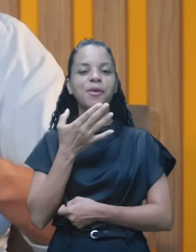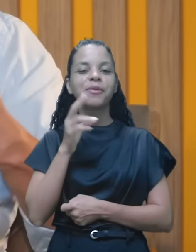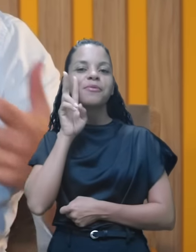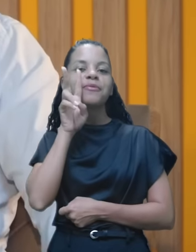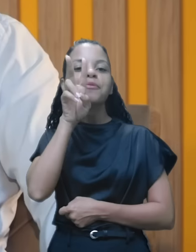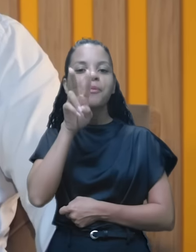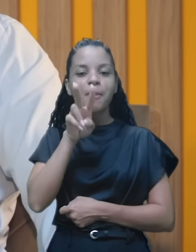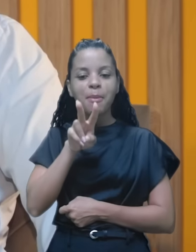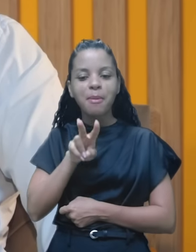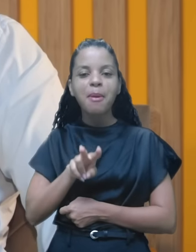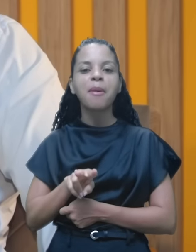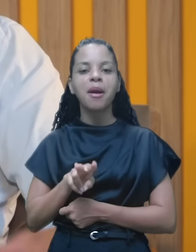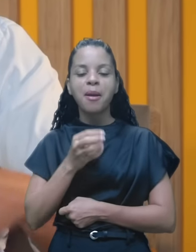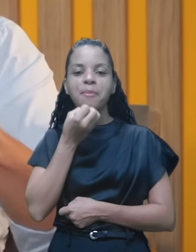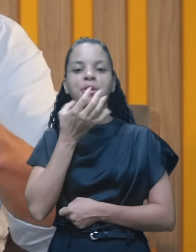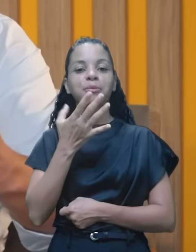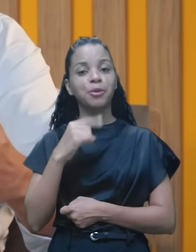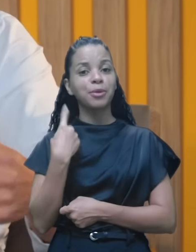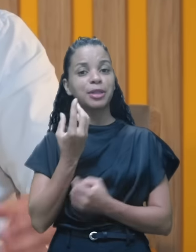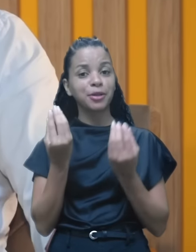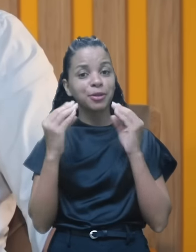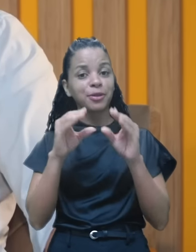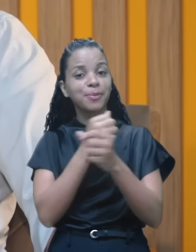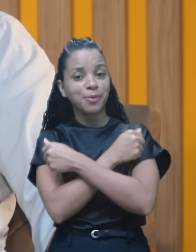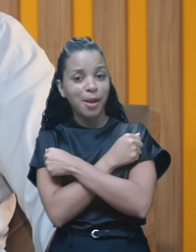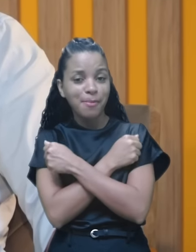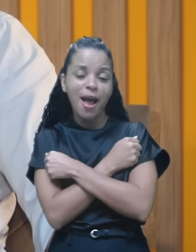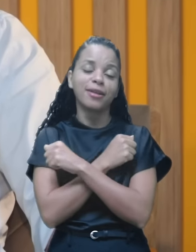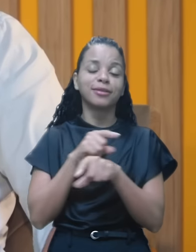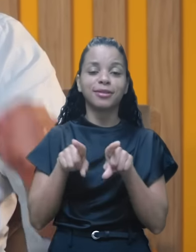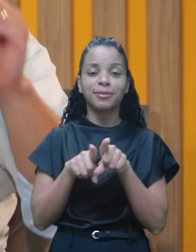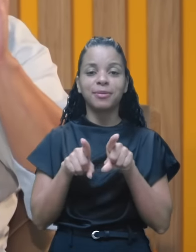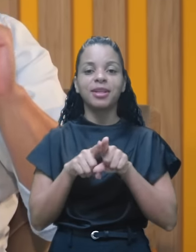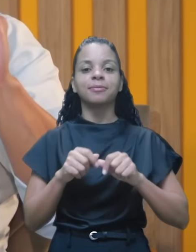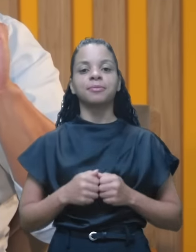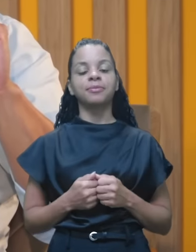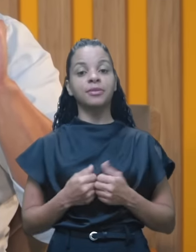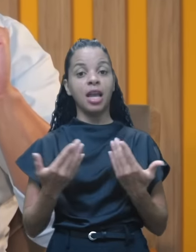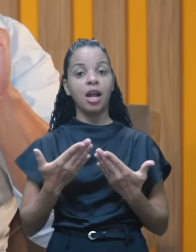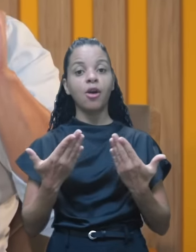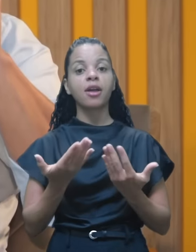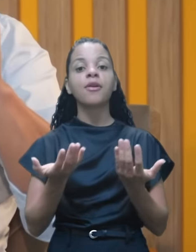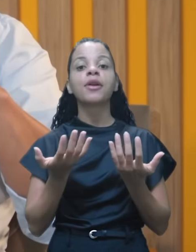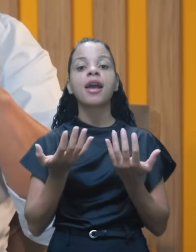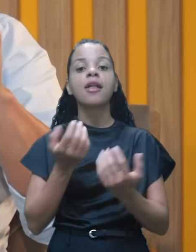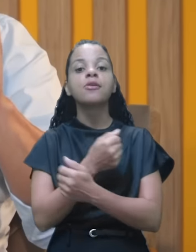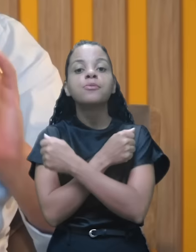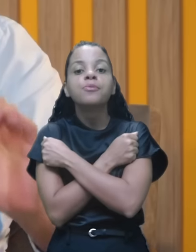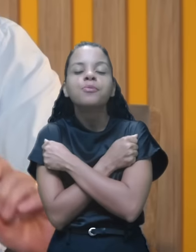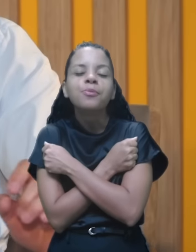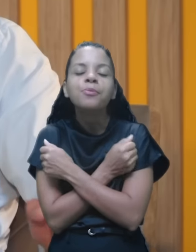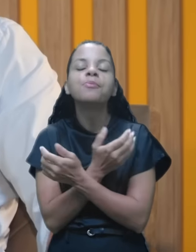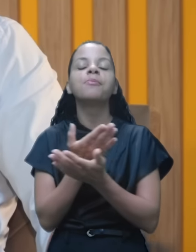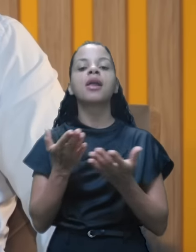gente manda um abraço. Essa interação funciona muito bem. E eu já vou desejar um abraço aqui muito especial para